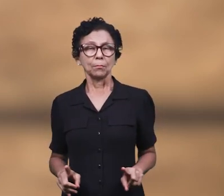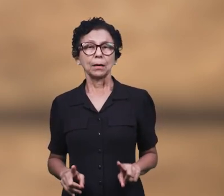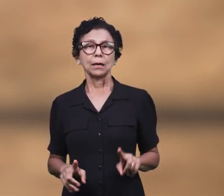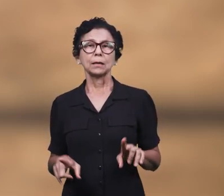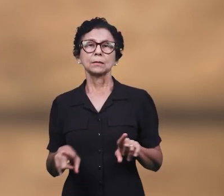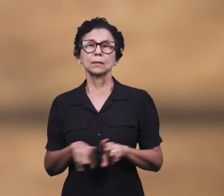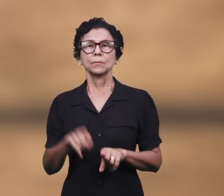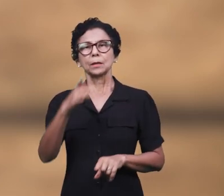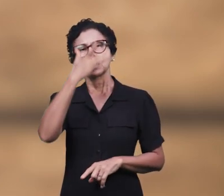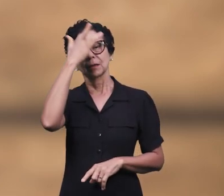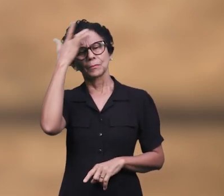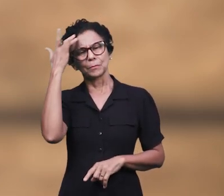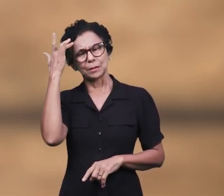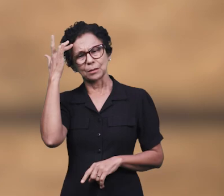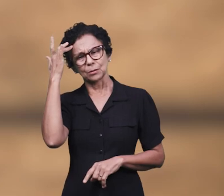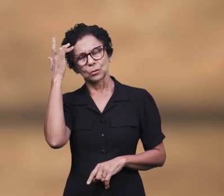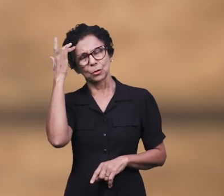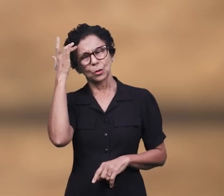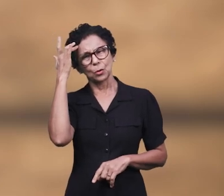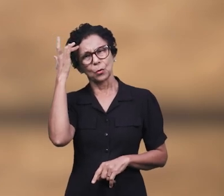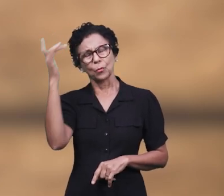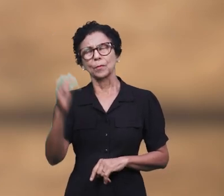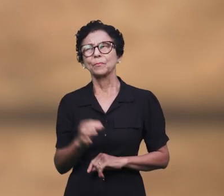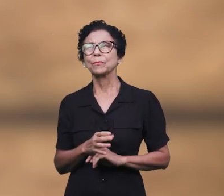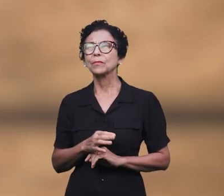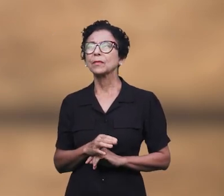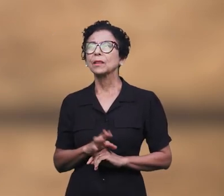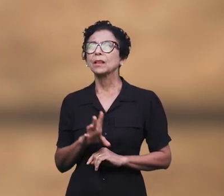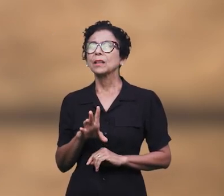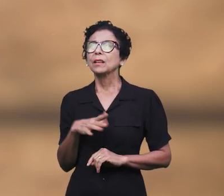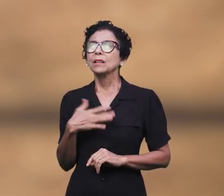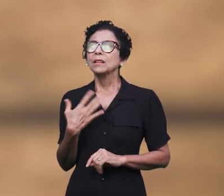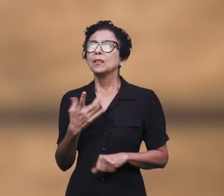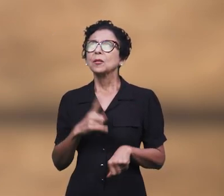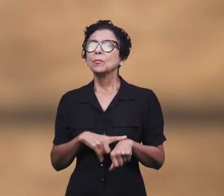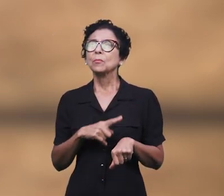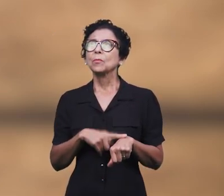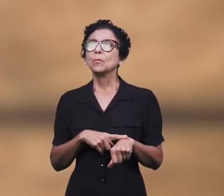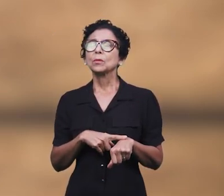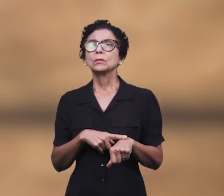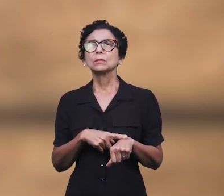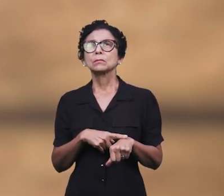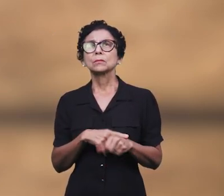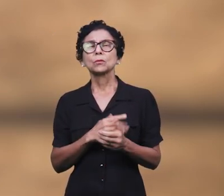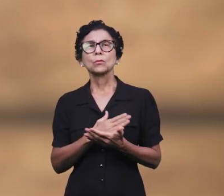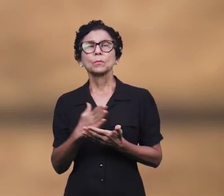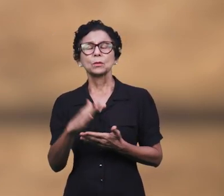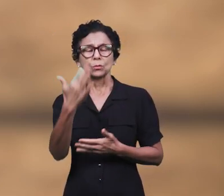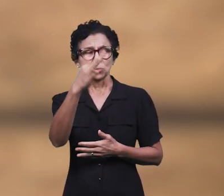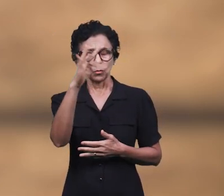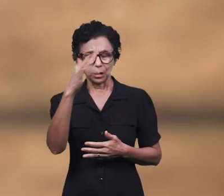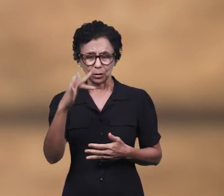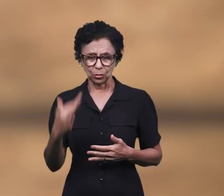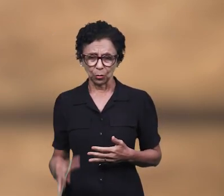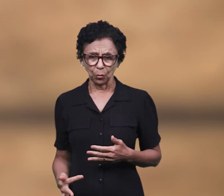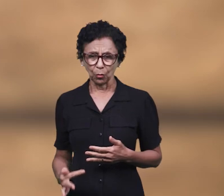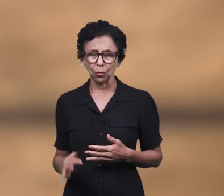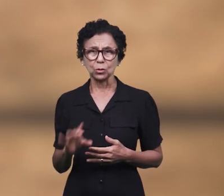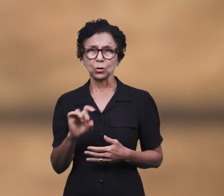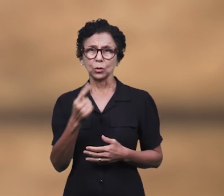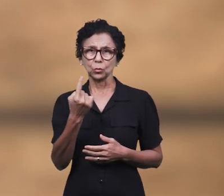de definir quando começou a dor, se ele começou de maneira localizada, que depois se